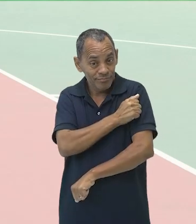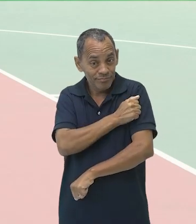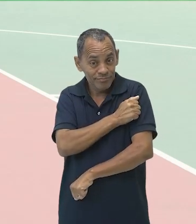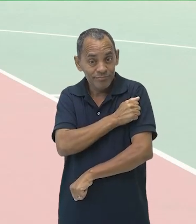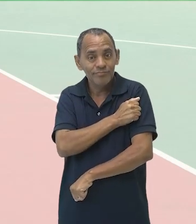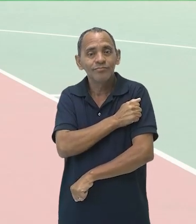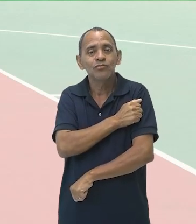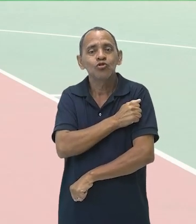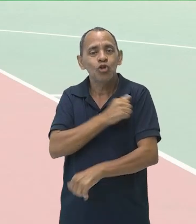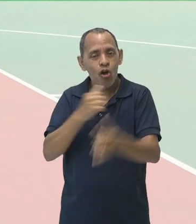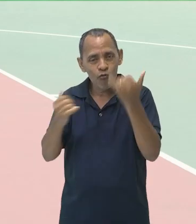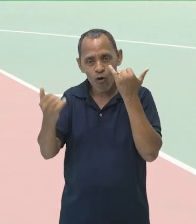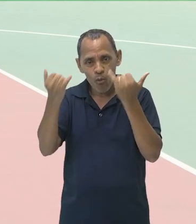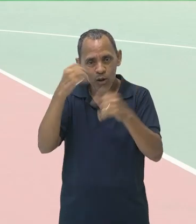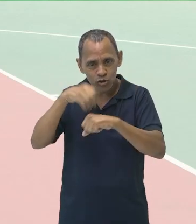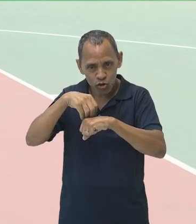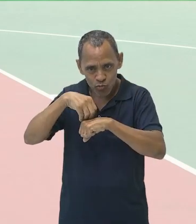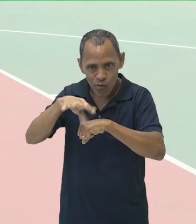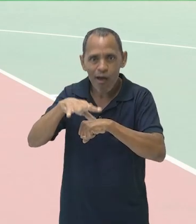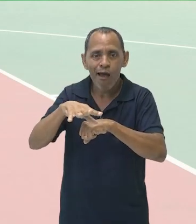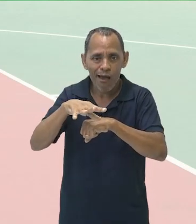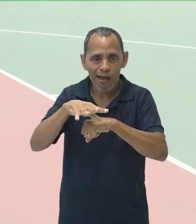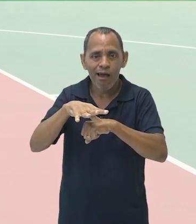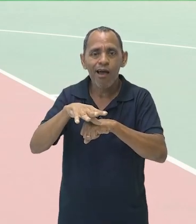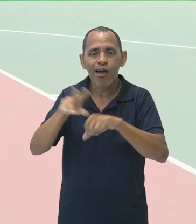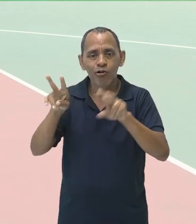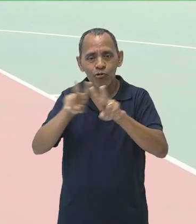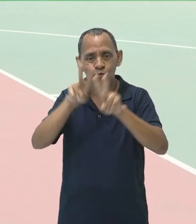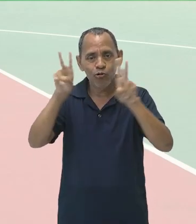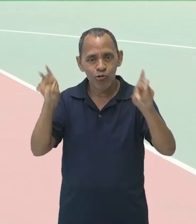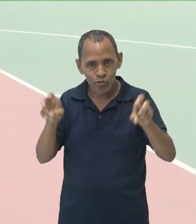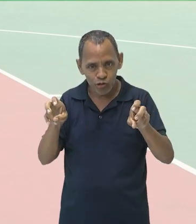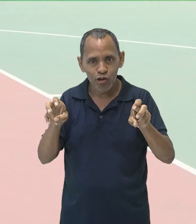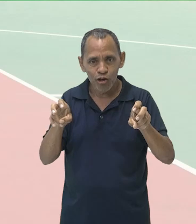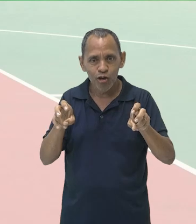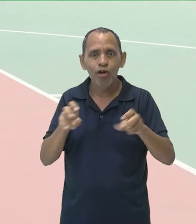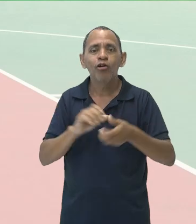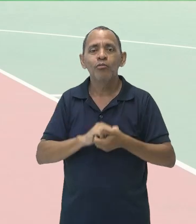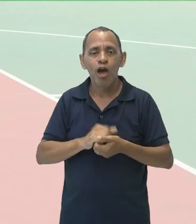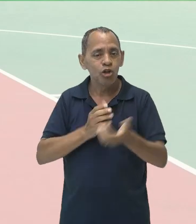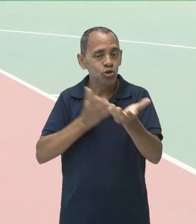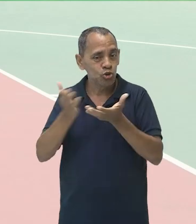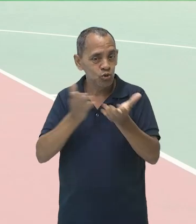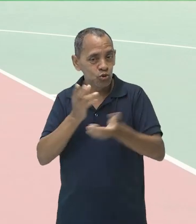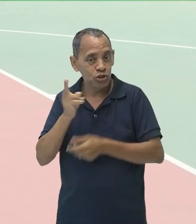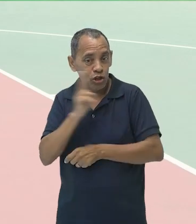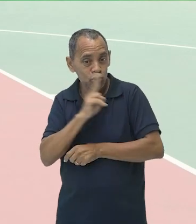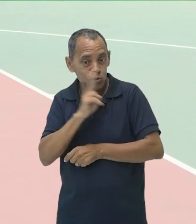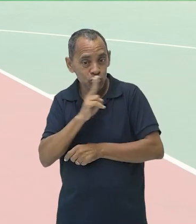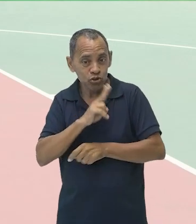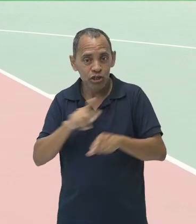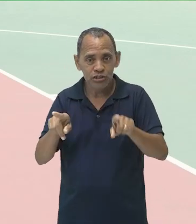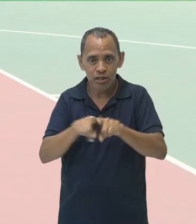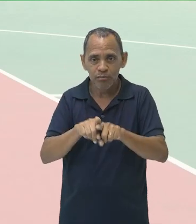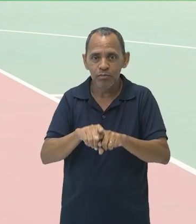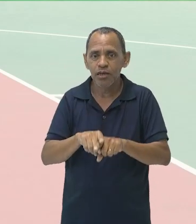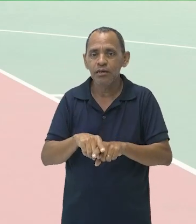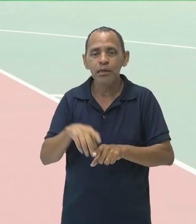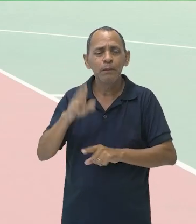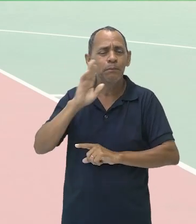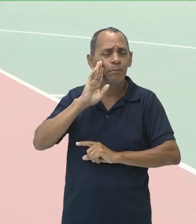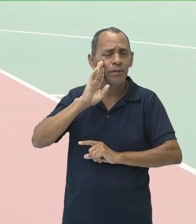vocês a respeito dos primeiros socorros em relação a esses acidentes que são muito comuns de ocorrer,